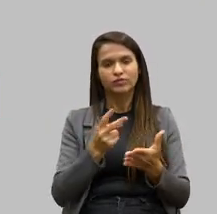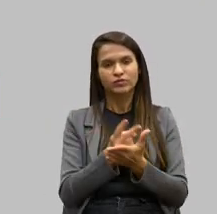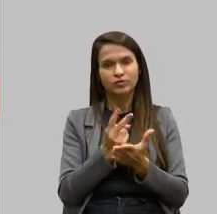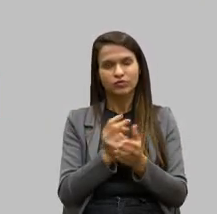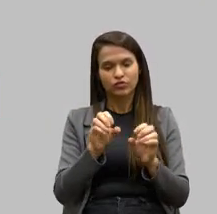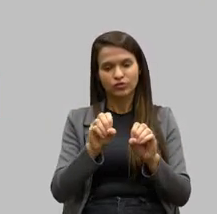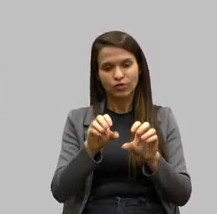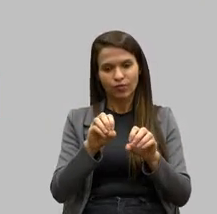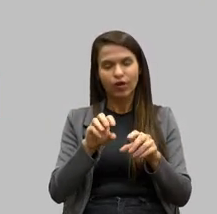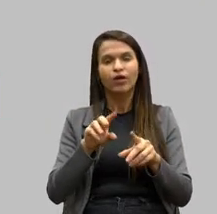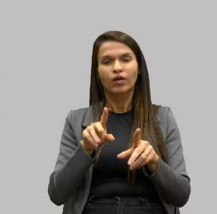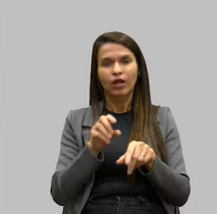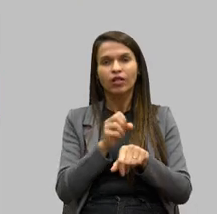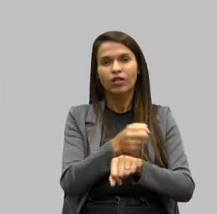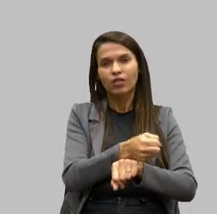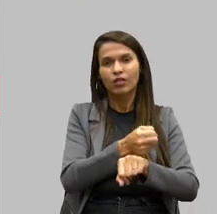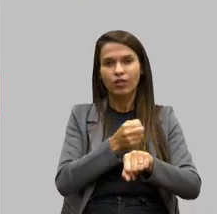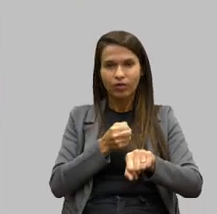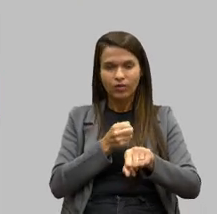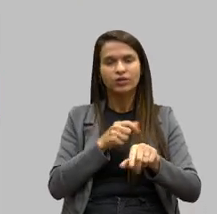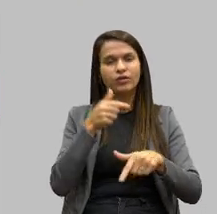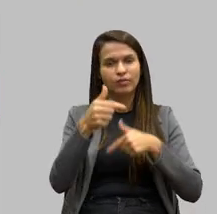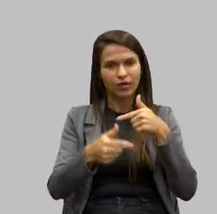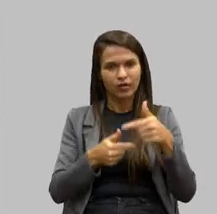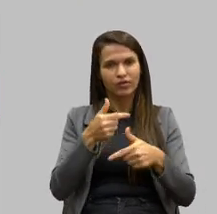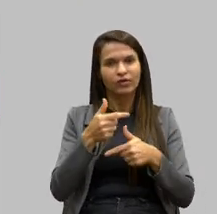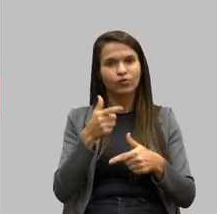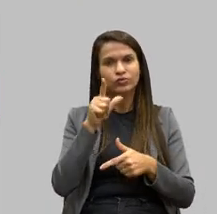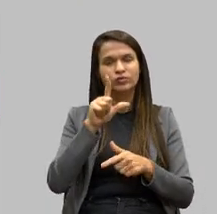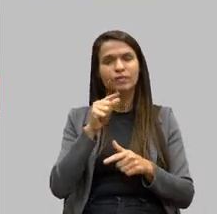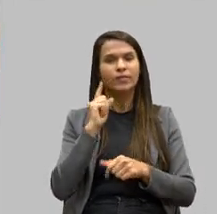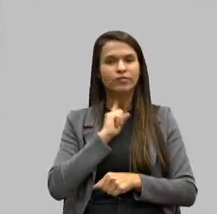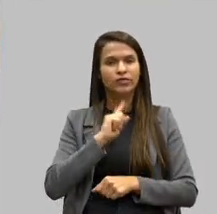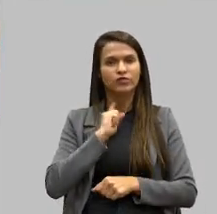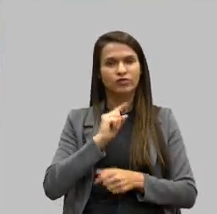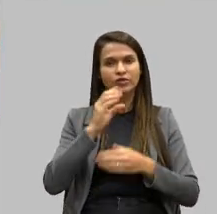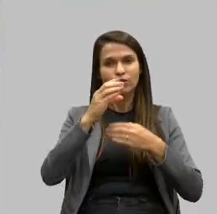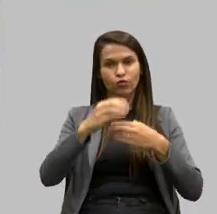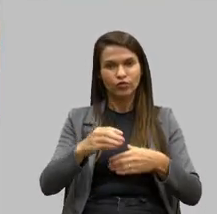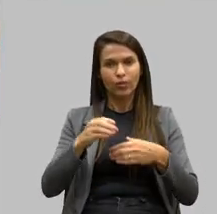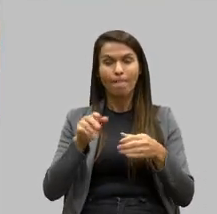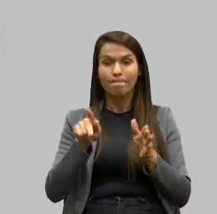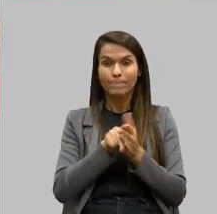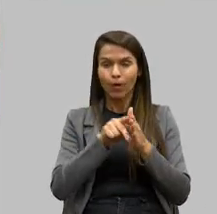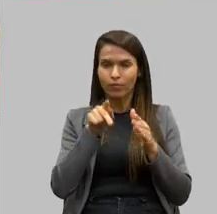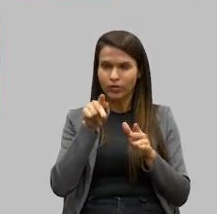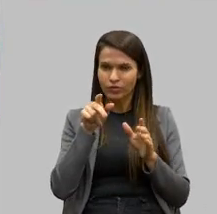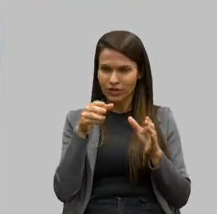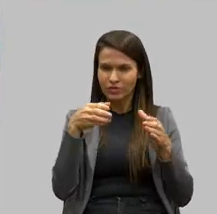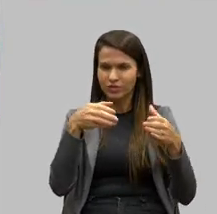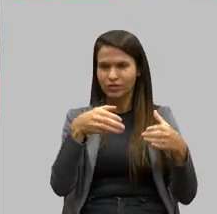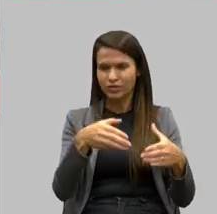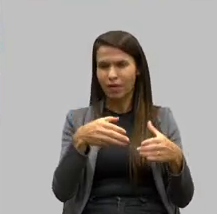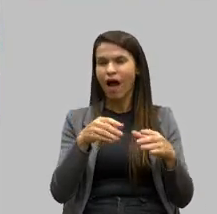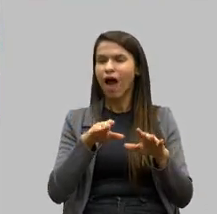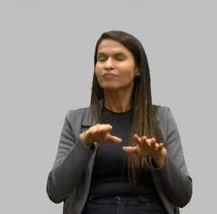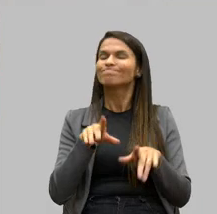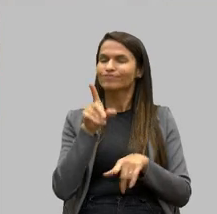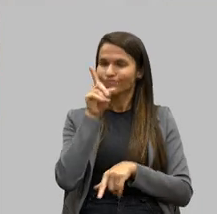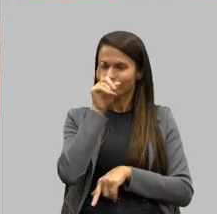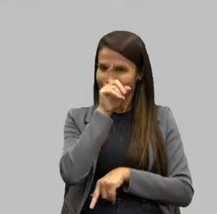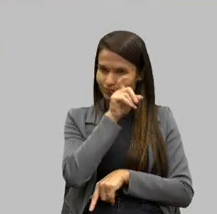Educação Quilombola está trabalhando e eu acho que vai ser um ganho muito grande para Minas Gerais fazer um concurso específico, apesar de ser difícil, gente,